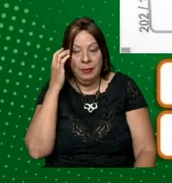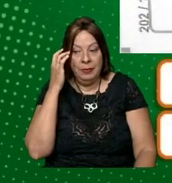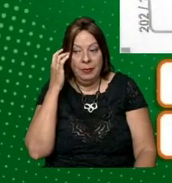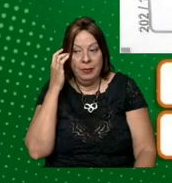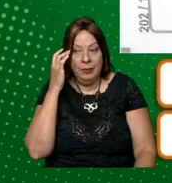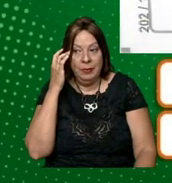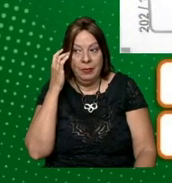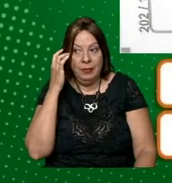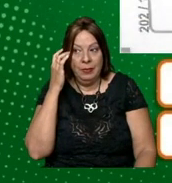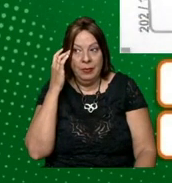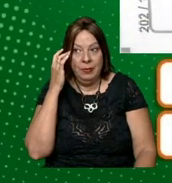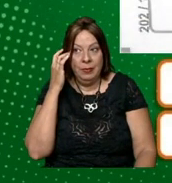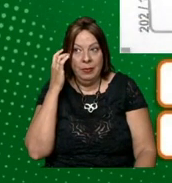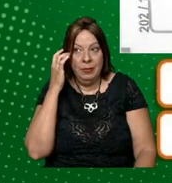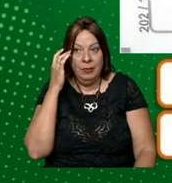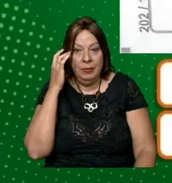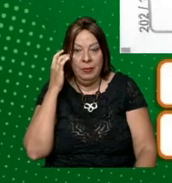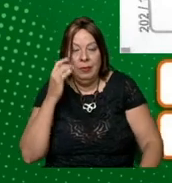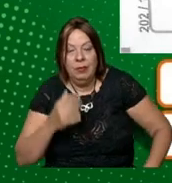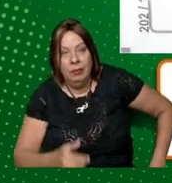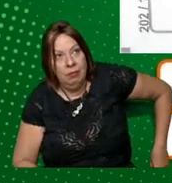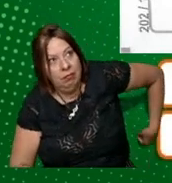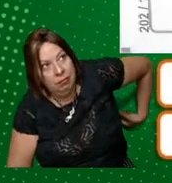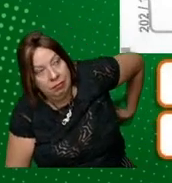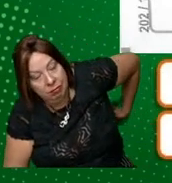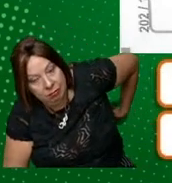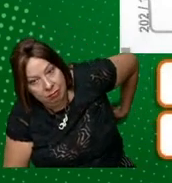Vou contar. Vai, olha só, conta. Rogério. Título é o de número